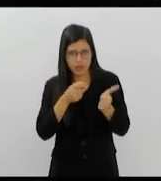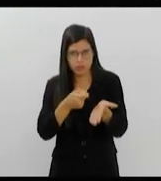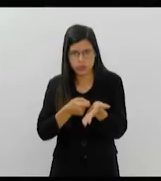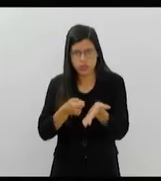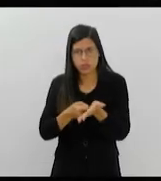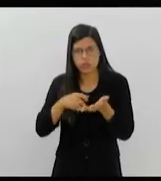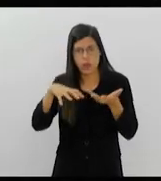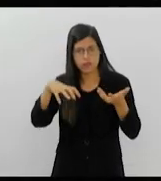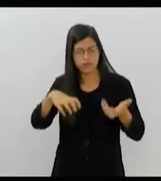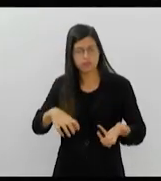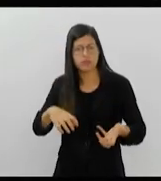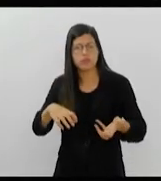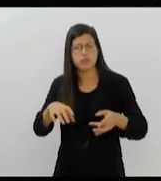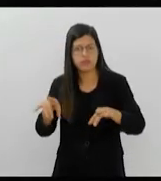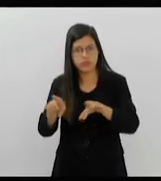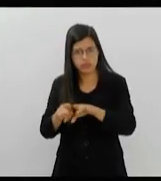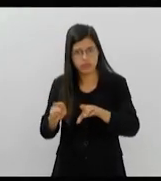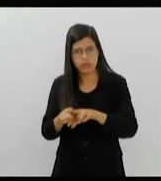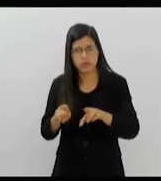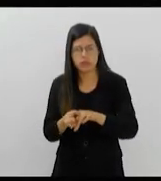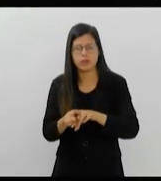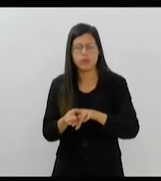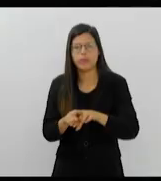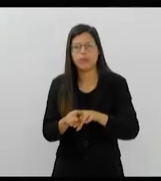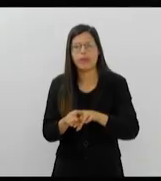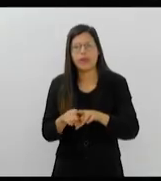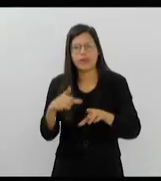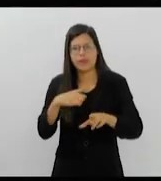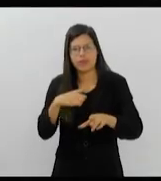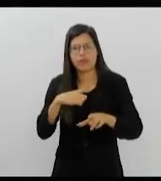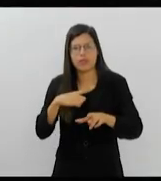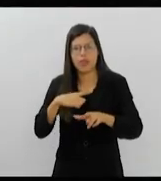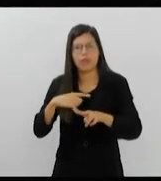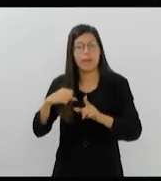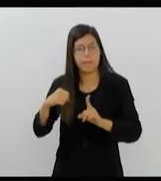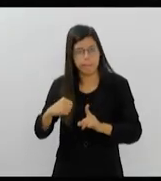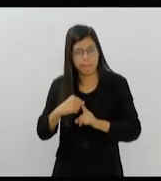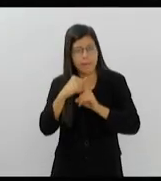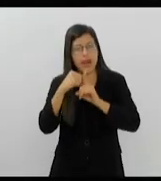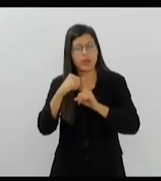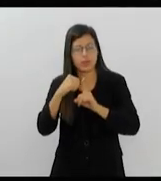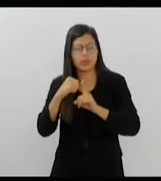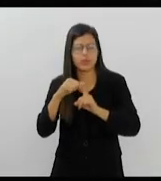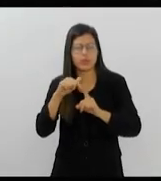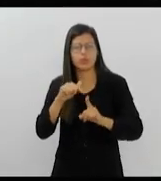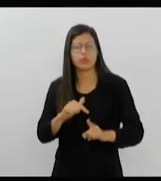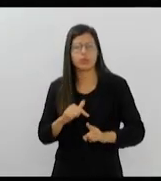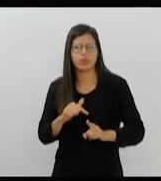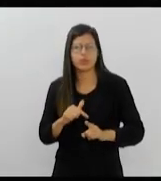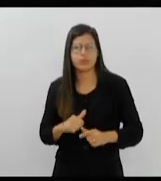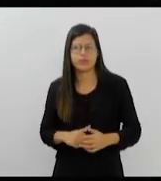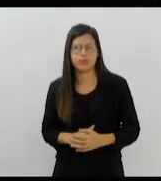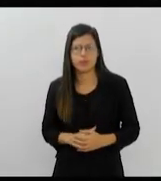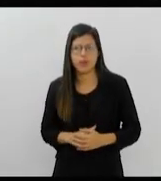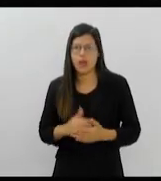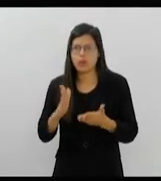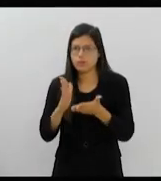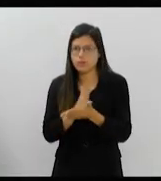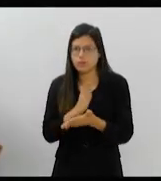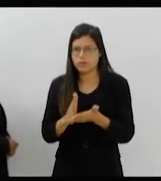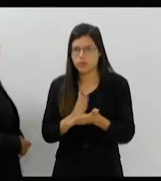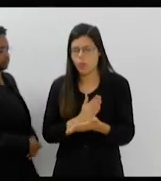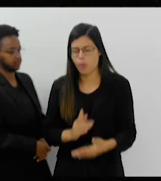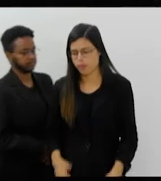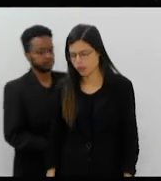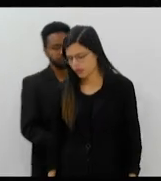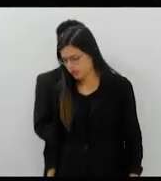que também ganhou proporções tão gigantescas, né, que ficou, né, algumas delas,